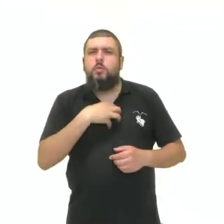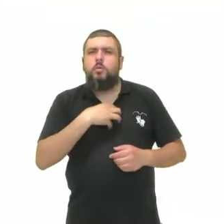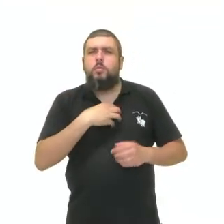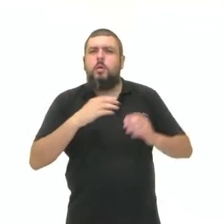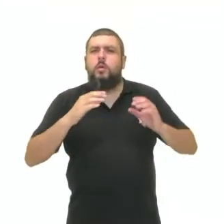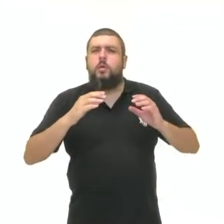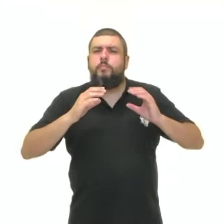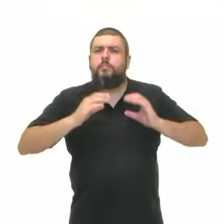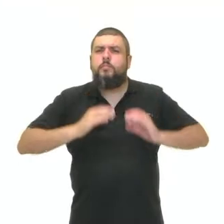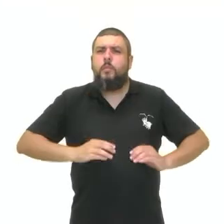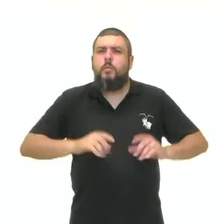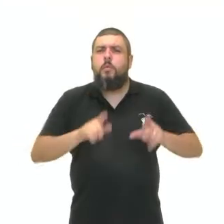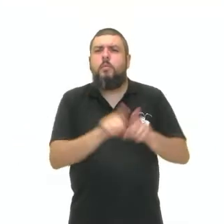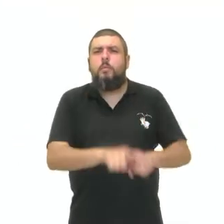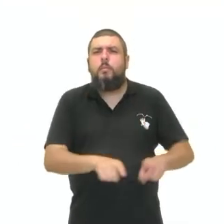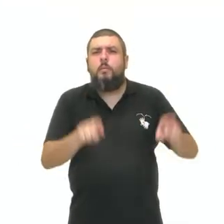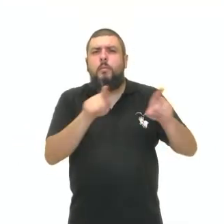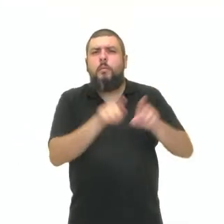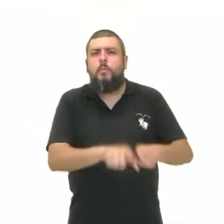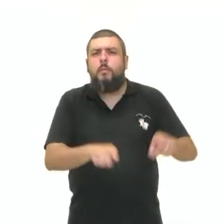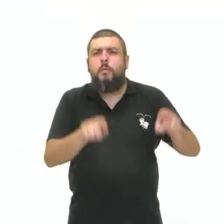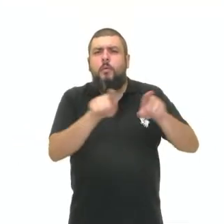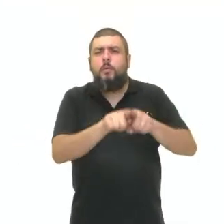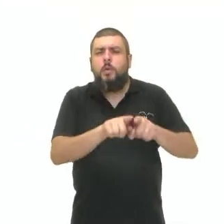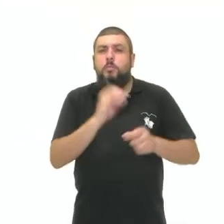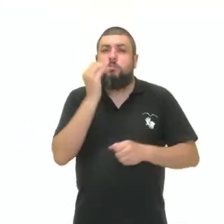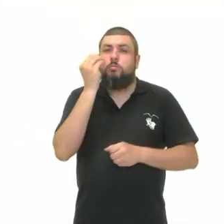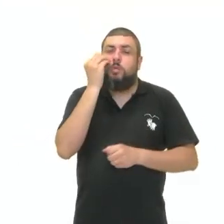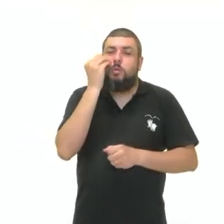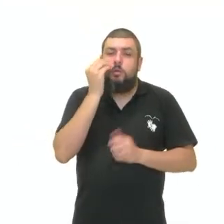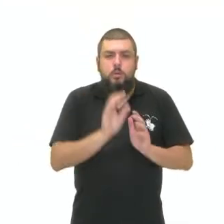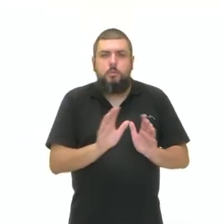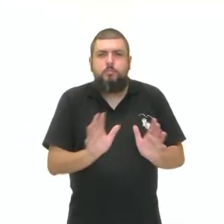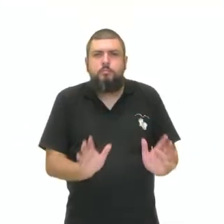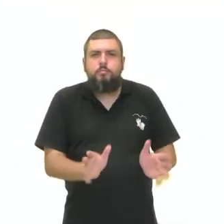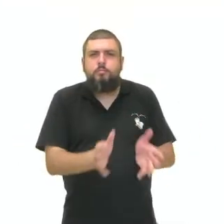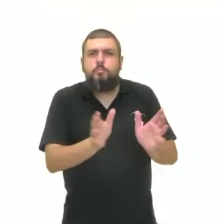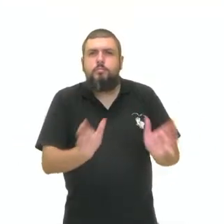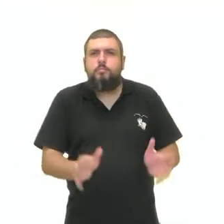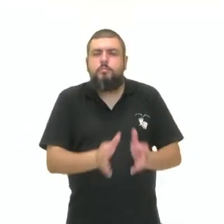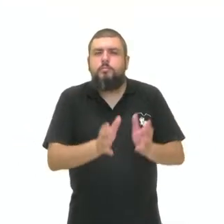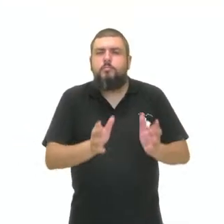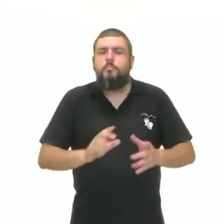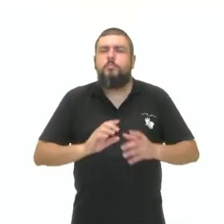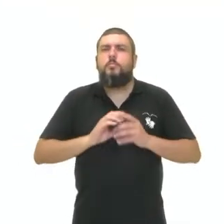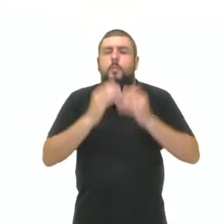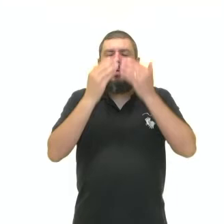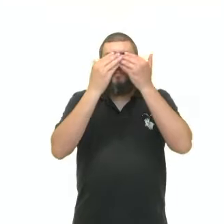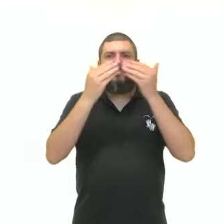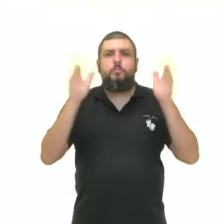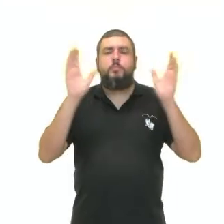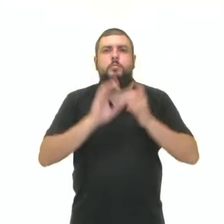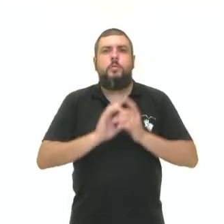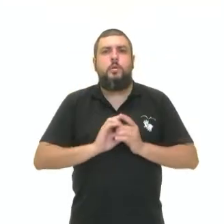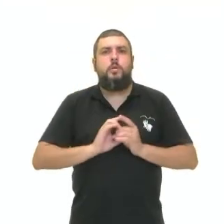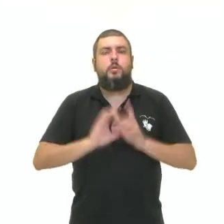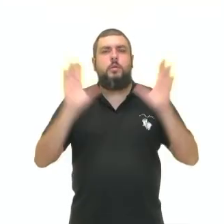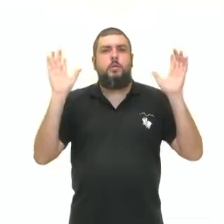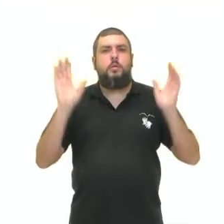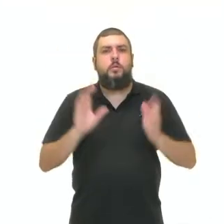mecânicos, pré-determinados, movimentos já rígidos, engessados dentro de uma